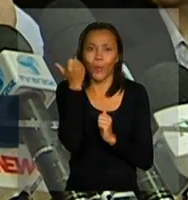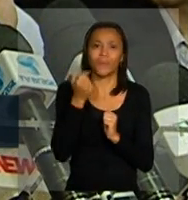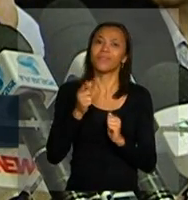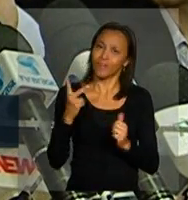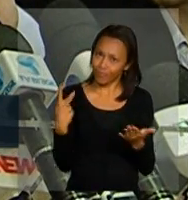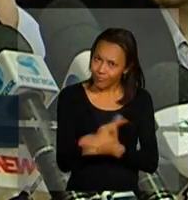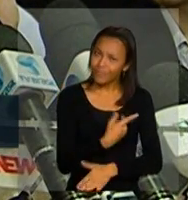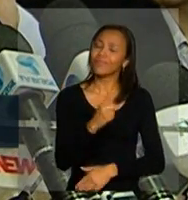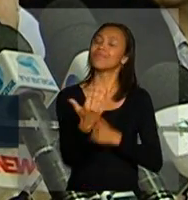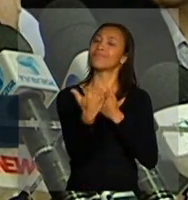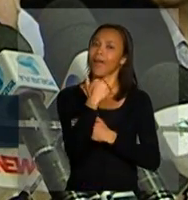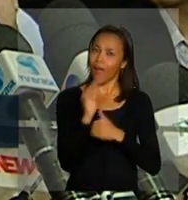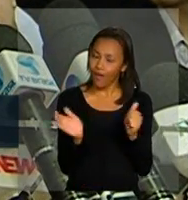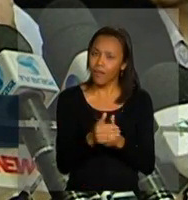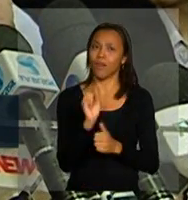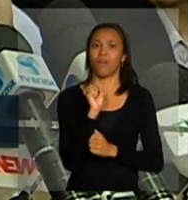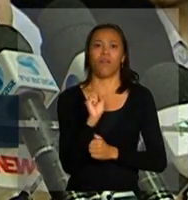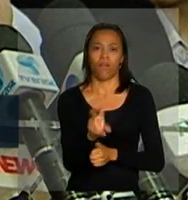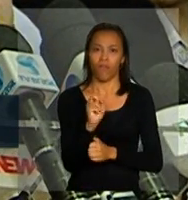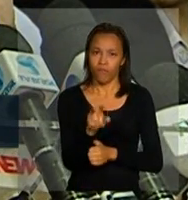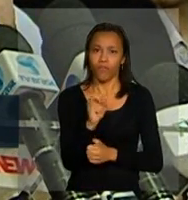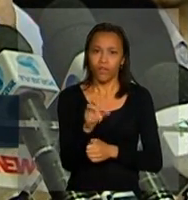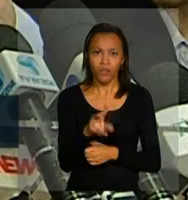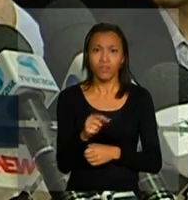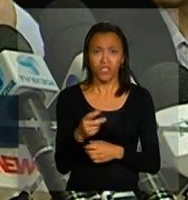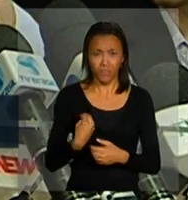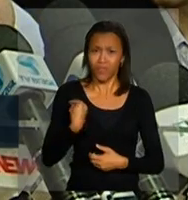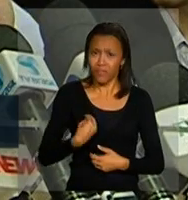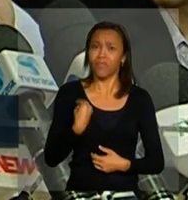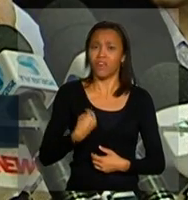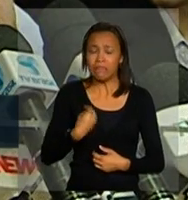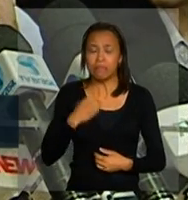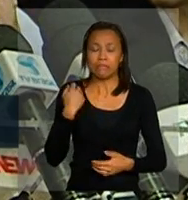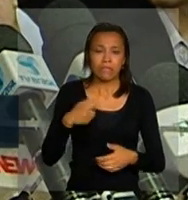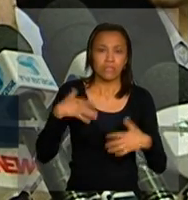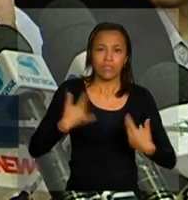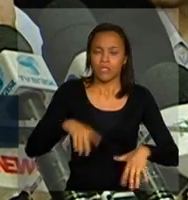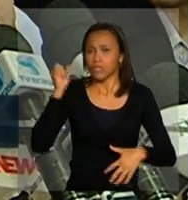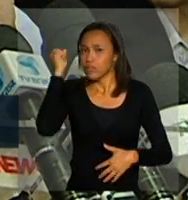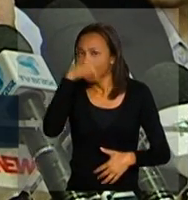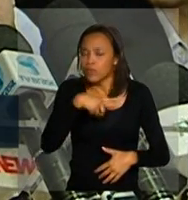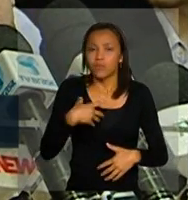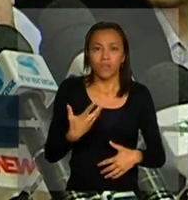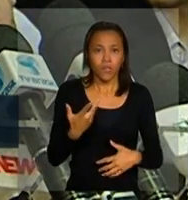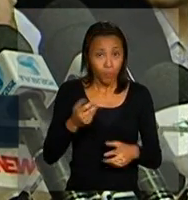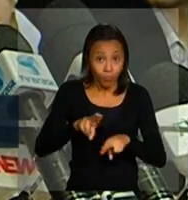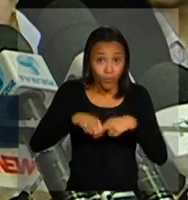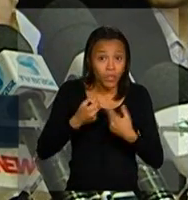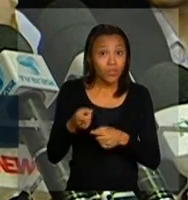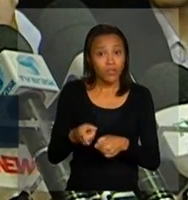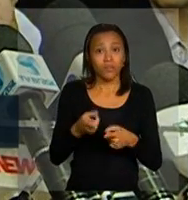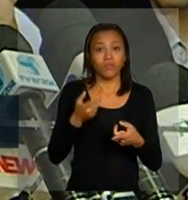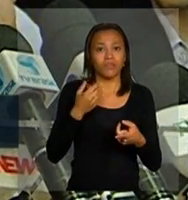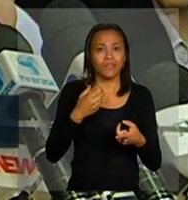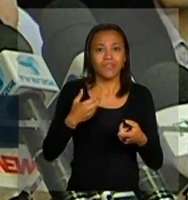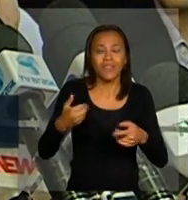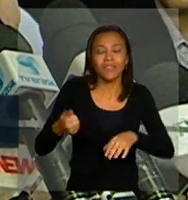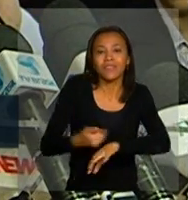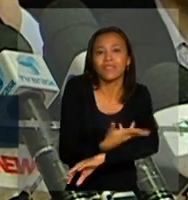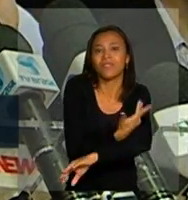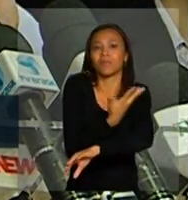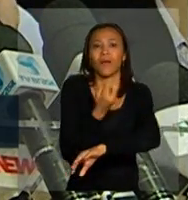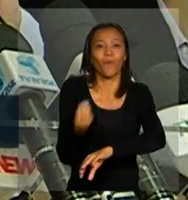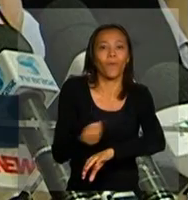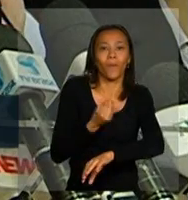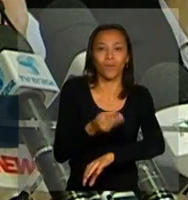referências, que viveram o enfrentamento da luta contra a AIDS, como gerações anteriores tiveram, e que por isso tem uma menor sensibilização para